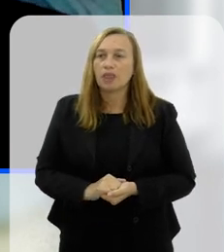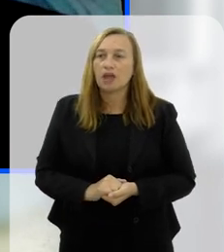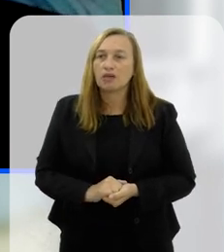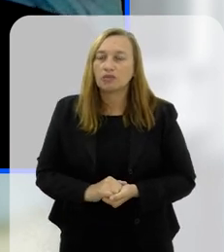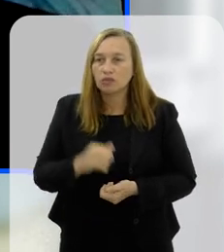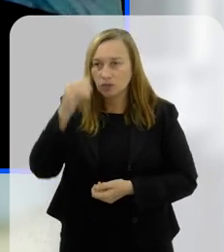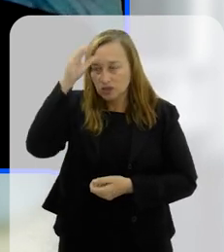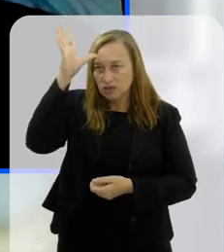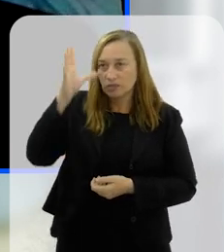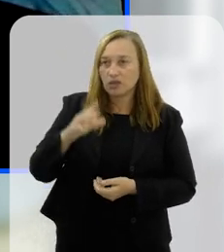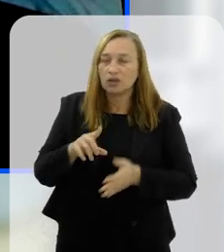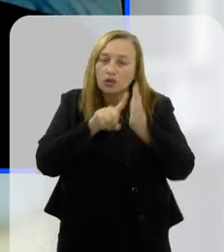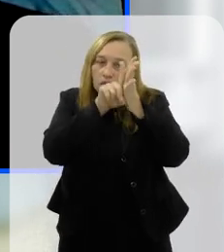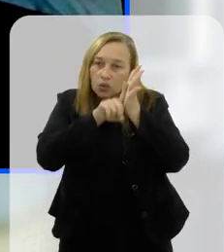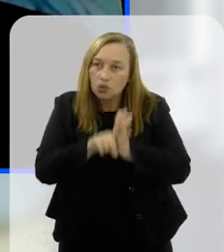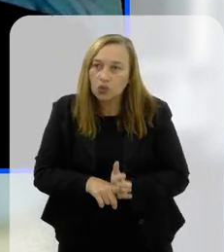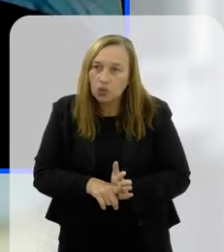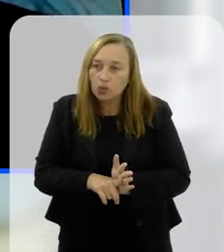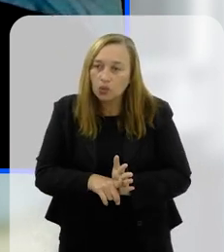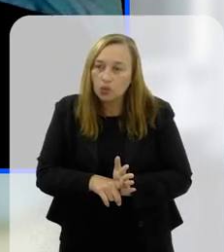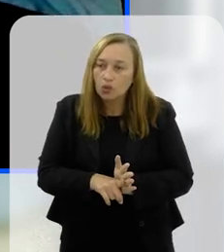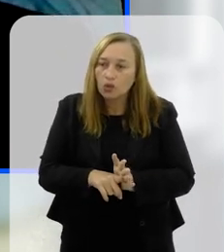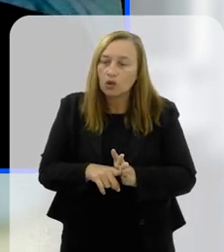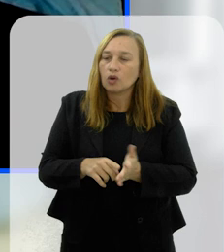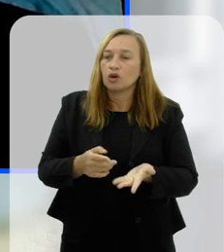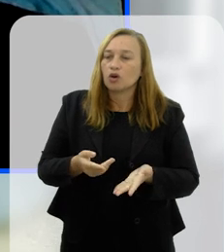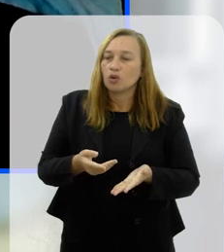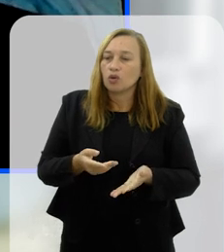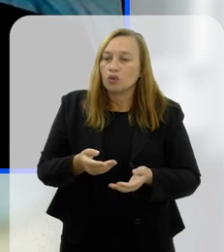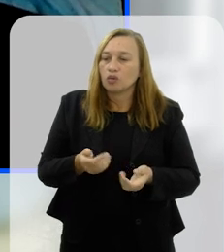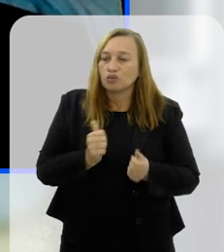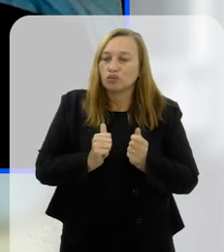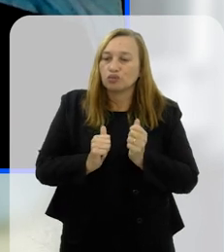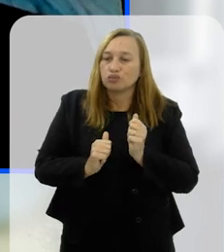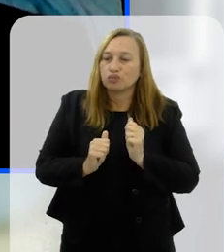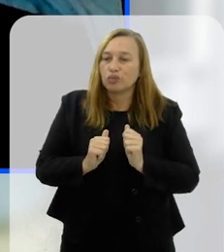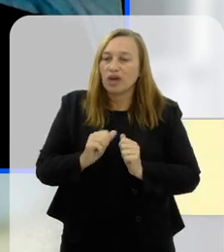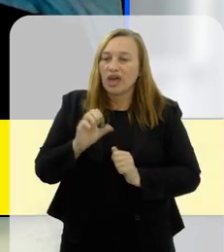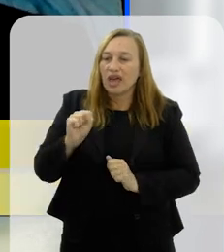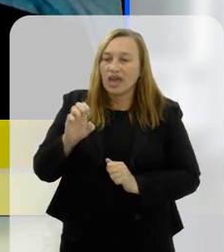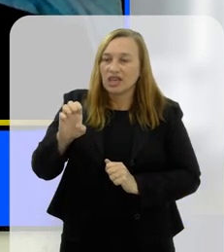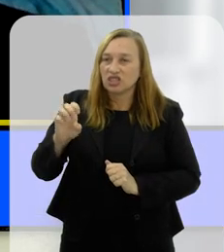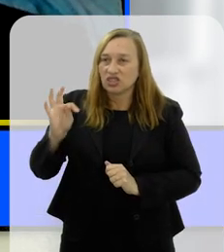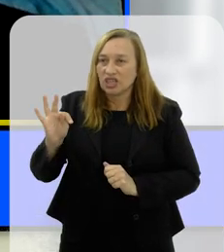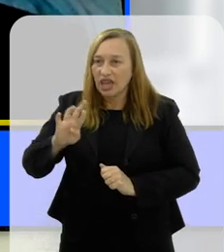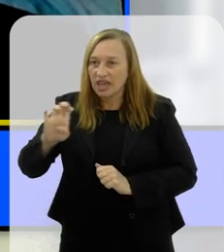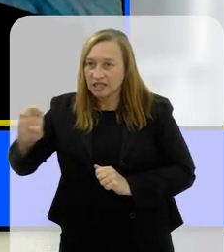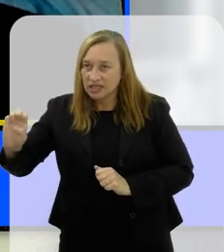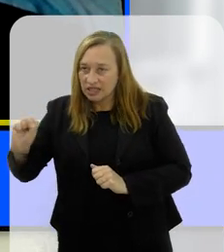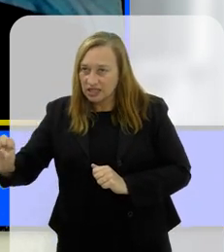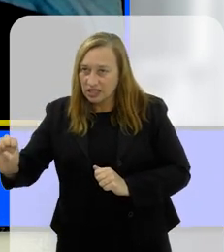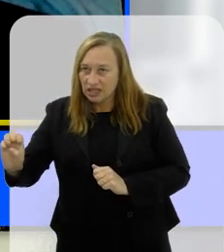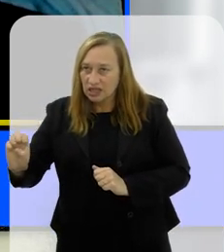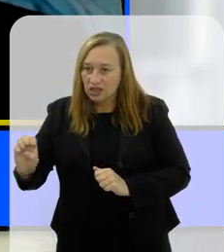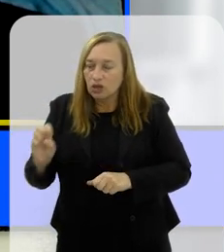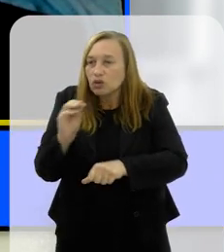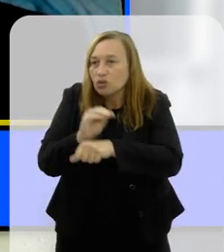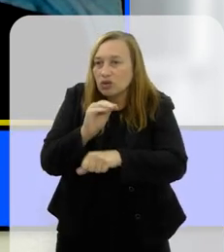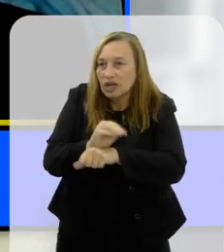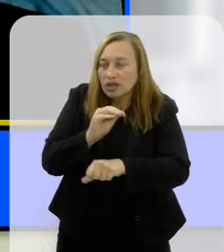eh nos Estados Unidos o stresse do cuidador de uma pessoa com autismo com autismo